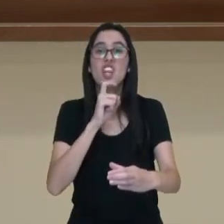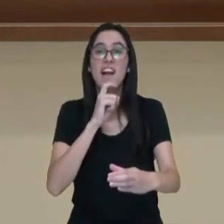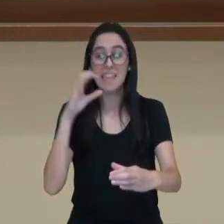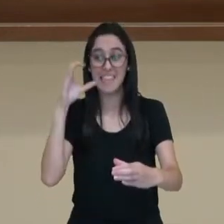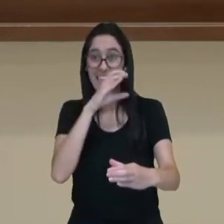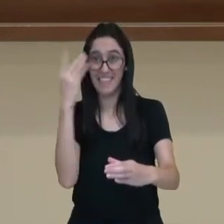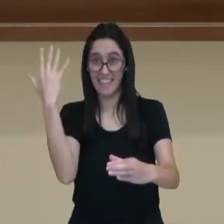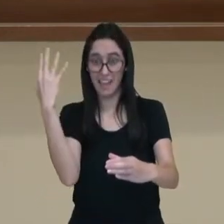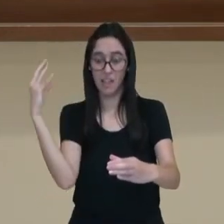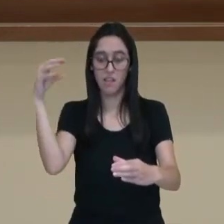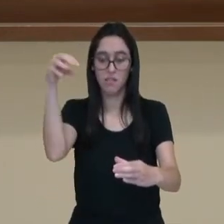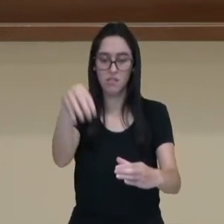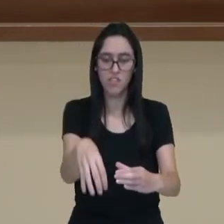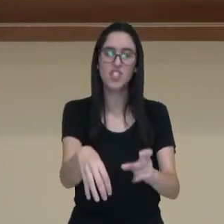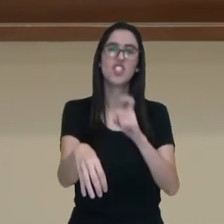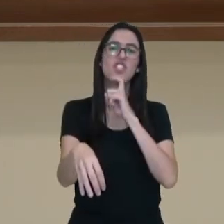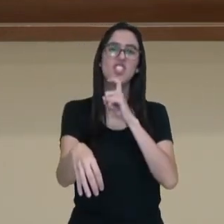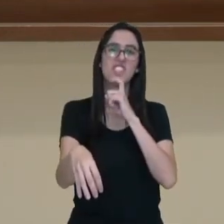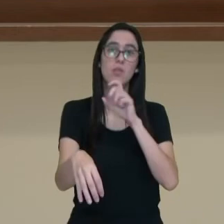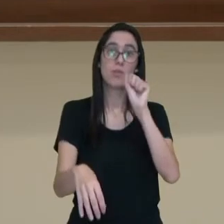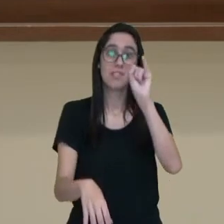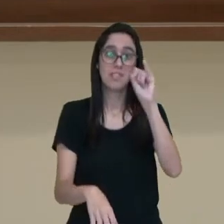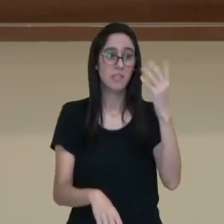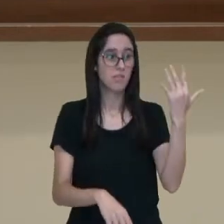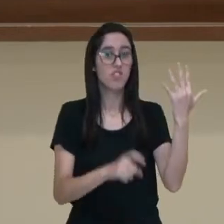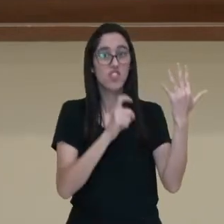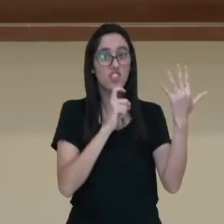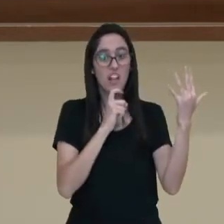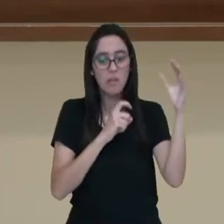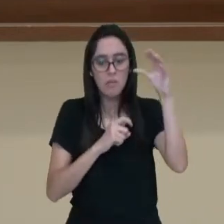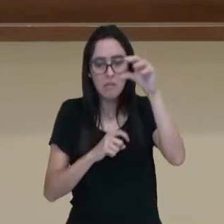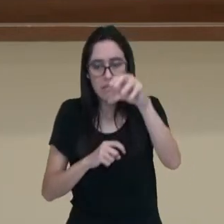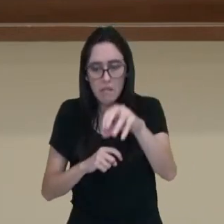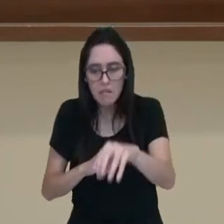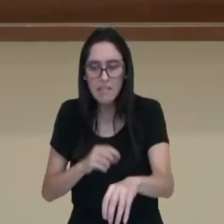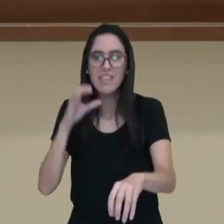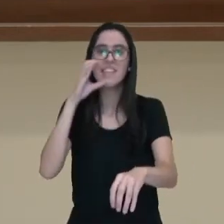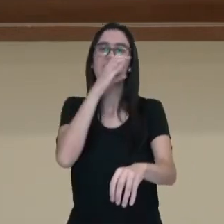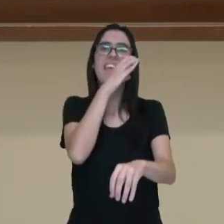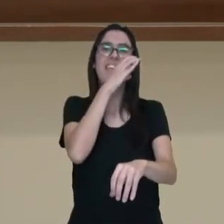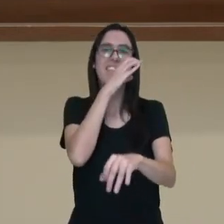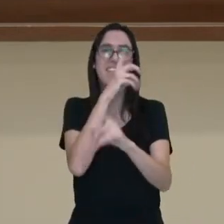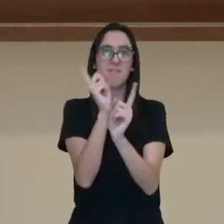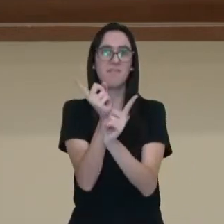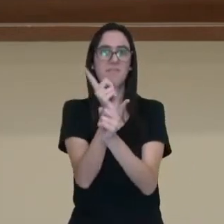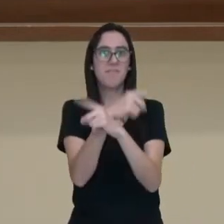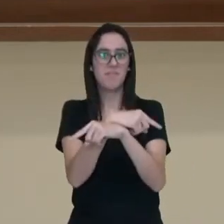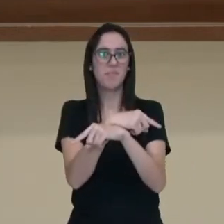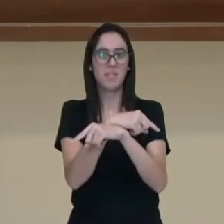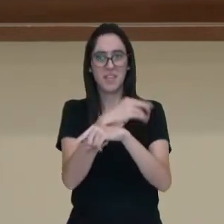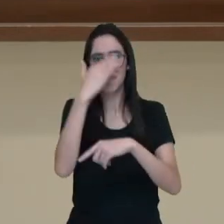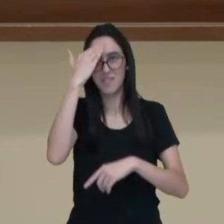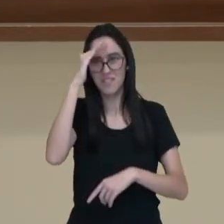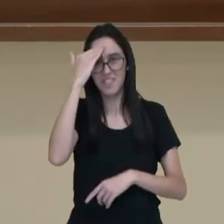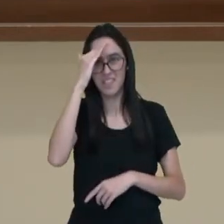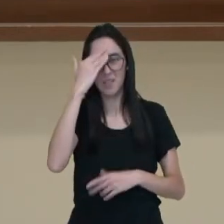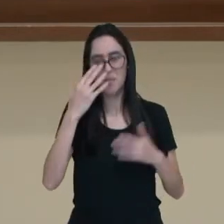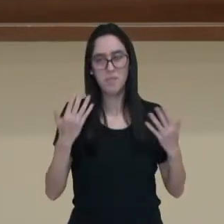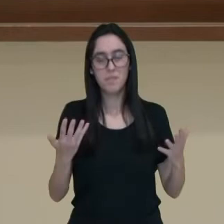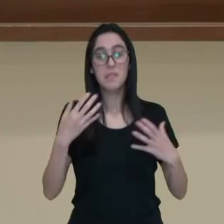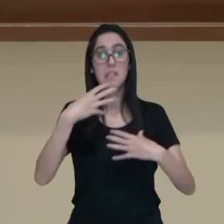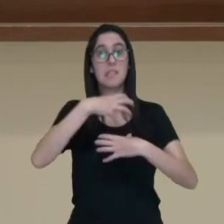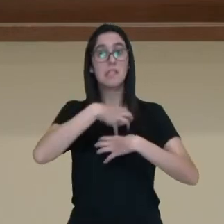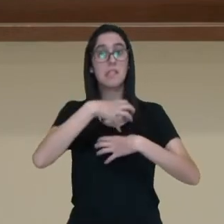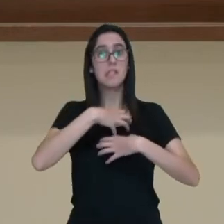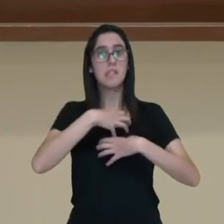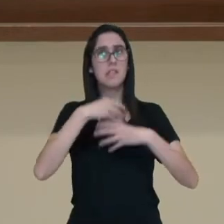sentir essa água morna. A mão que estava no fogo vai sentir esse balde de água gelado. Então, repare que a sensação térmica